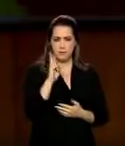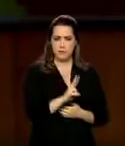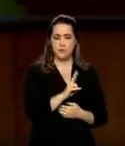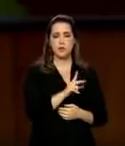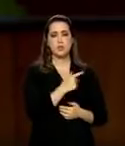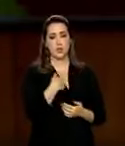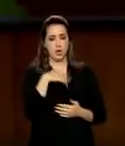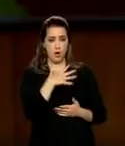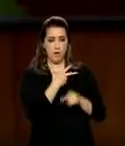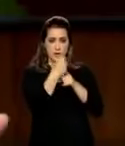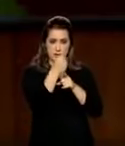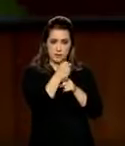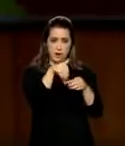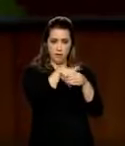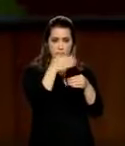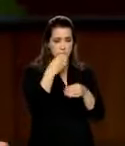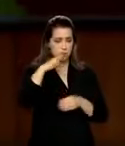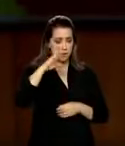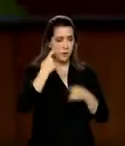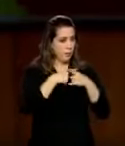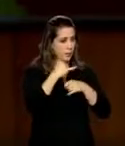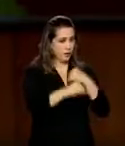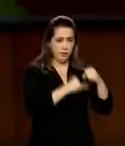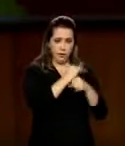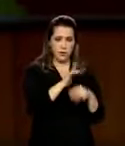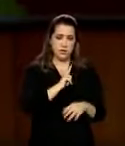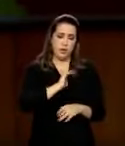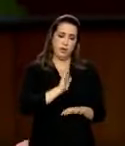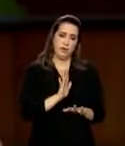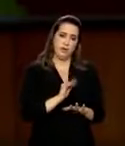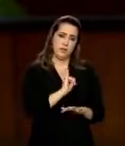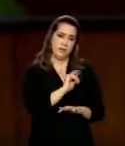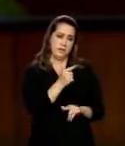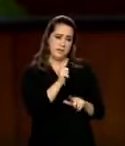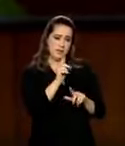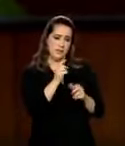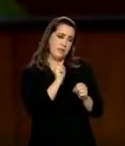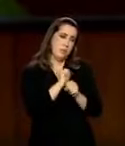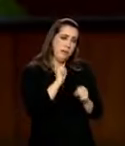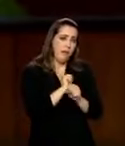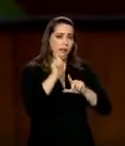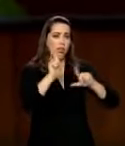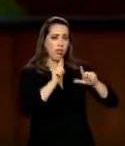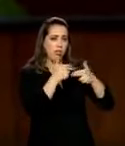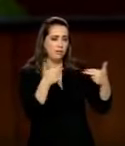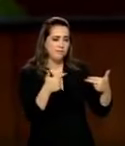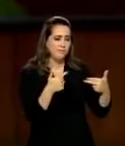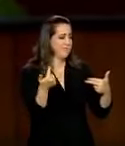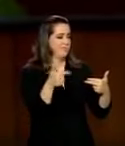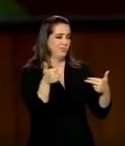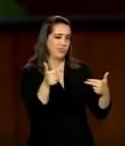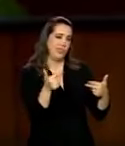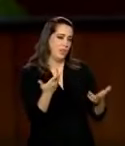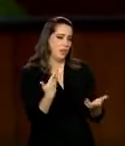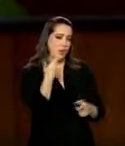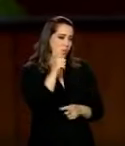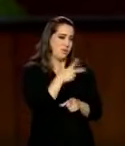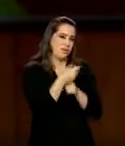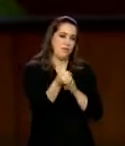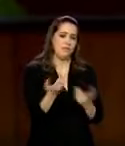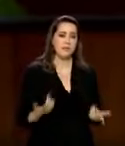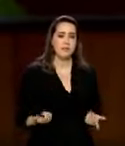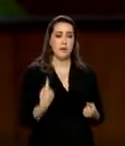Se dependesse da grande parte da mídia que existe por aí, eu não teria chegado, porque as mentiras, as narrativas, são